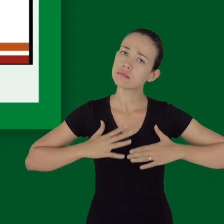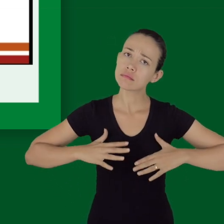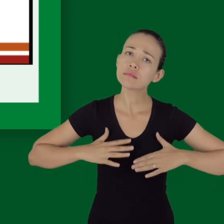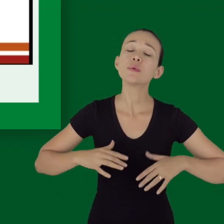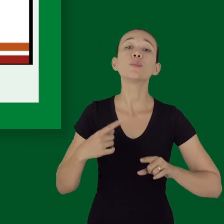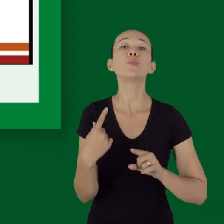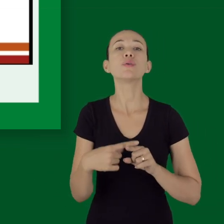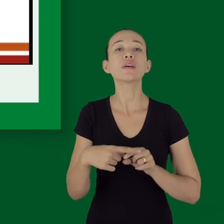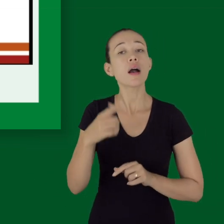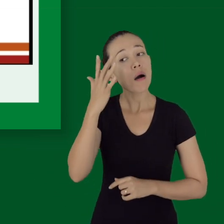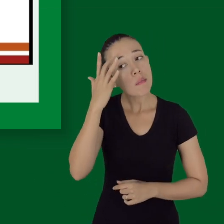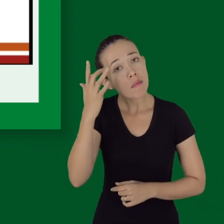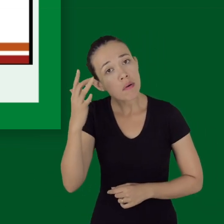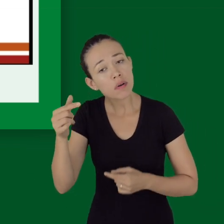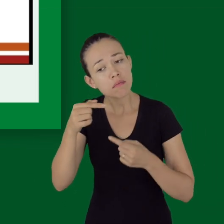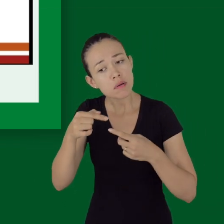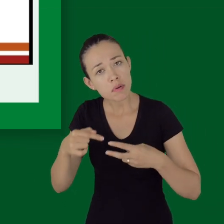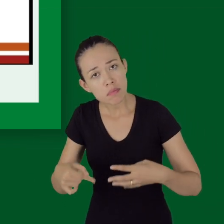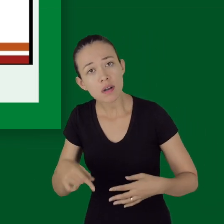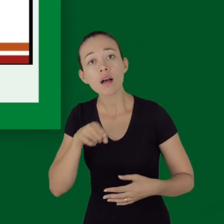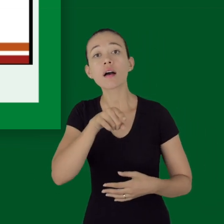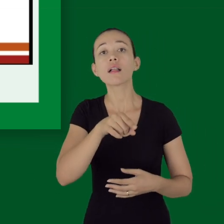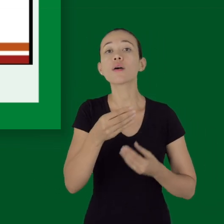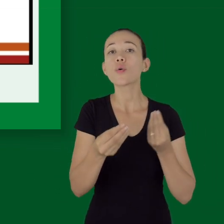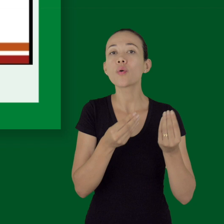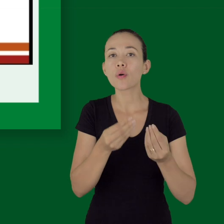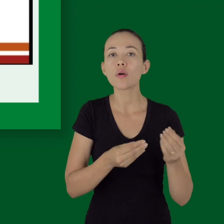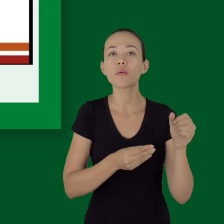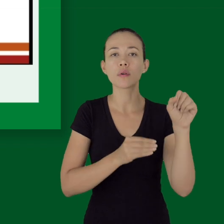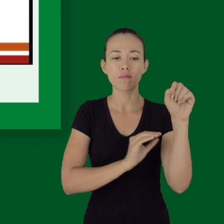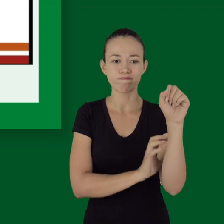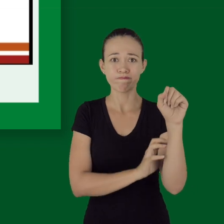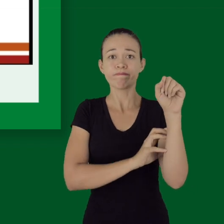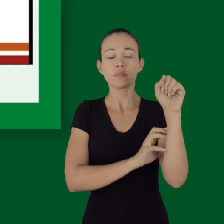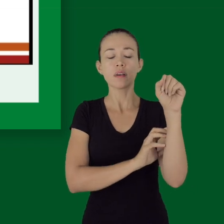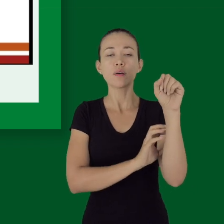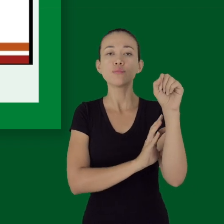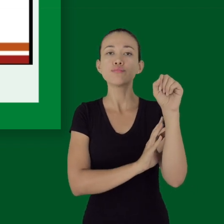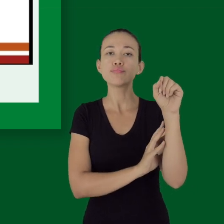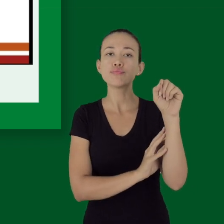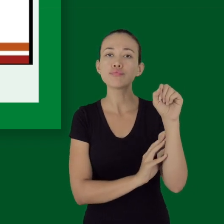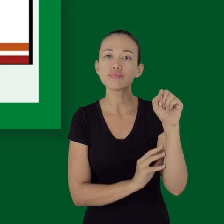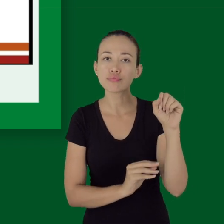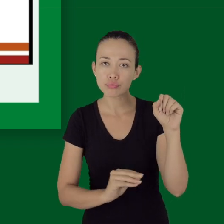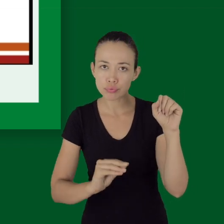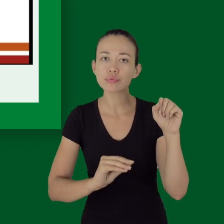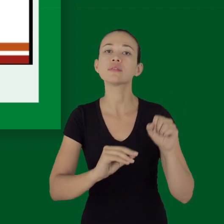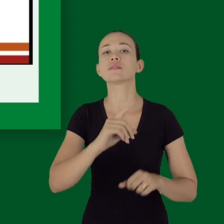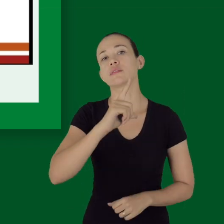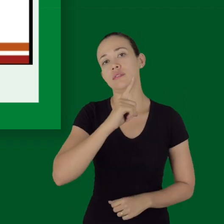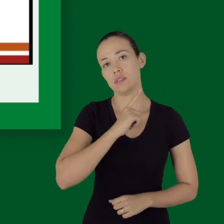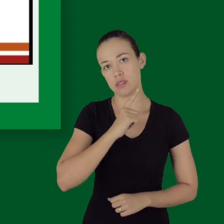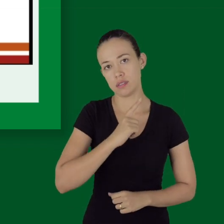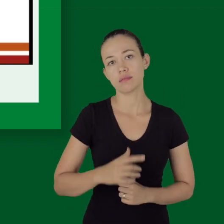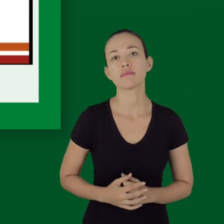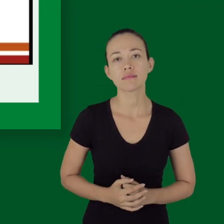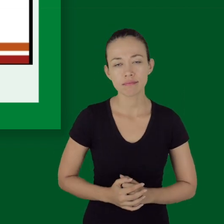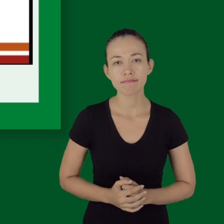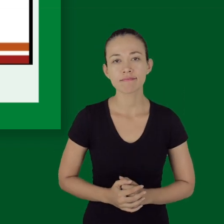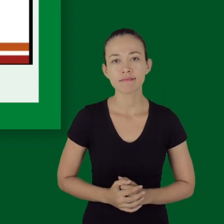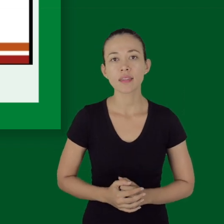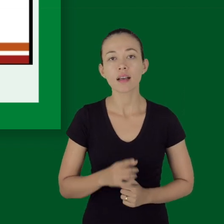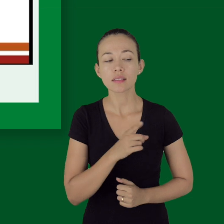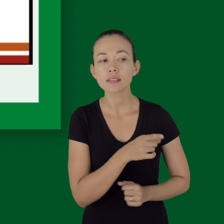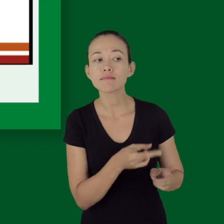essa medula, ela desincha, ela volta a se acomodar e você tem aí uma percepção mais assertiva do arco